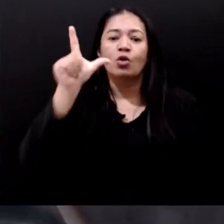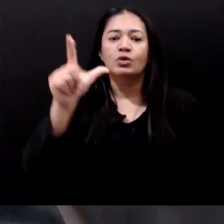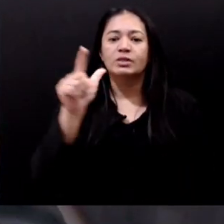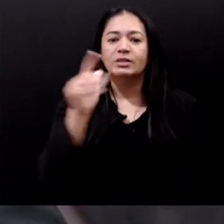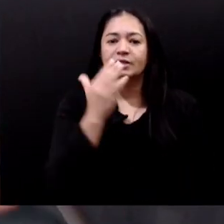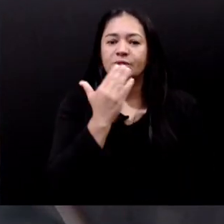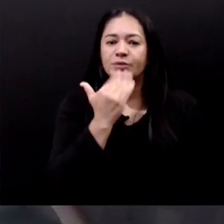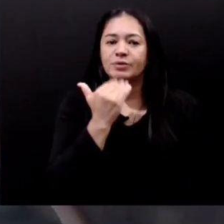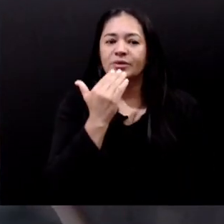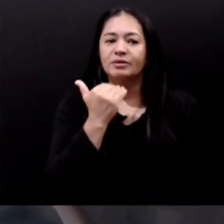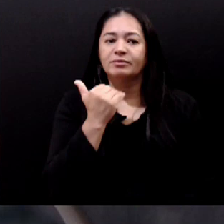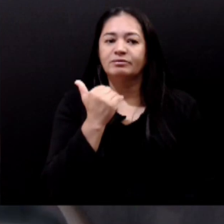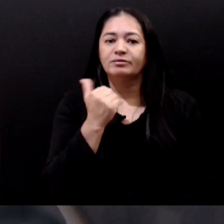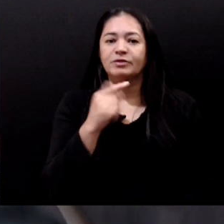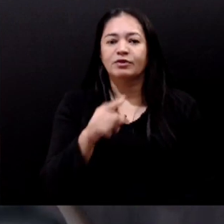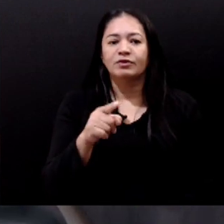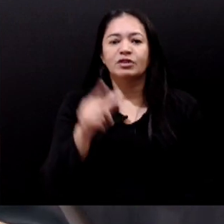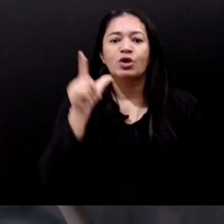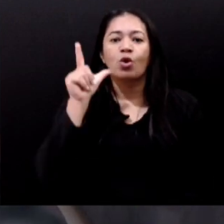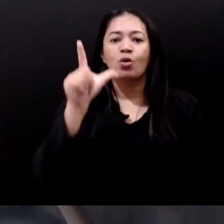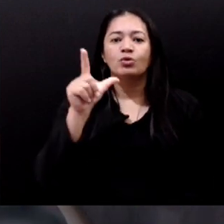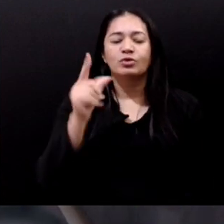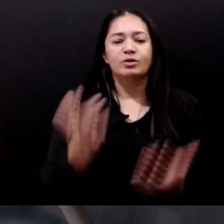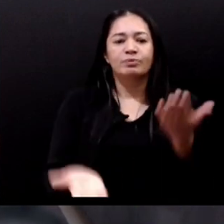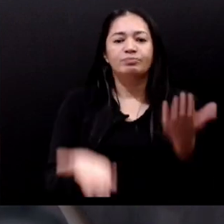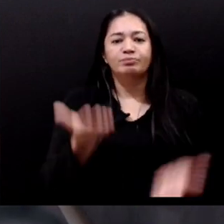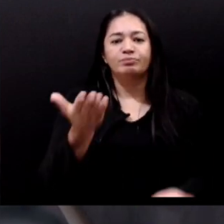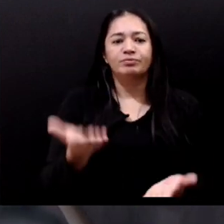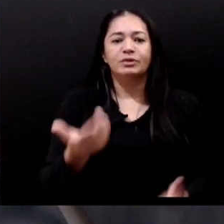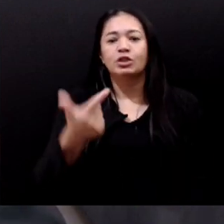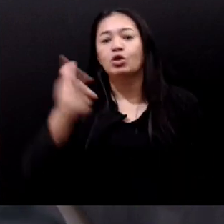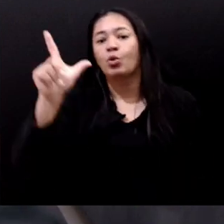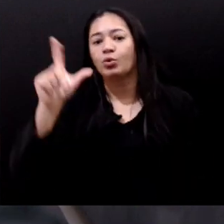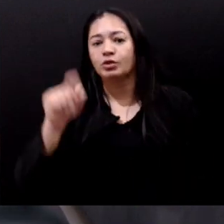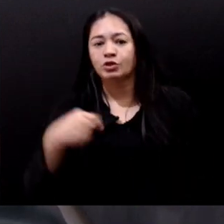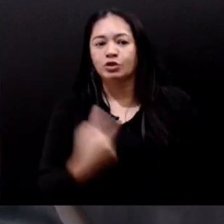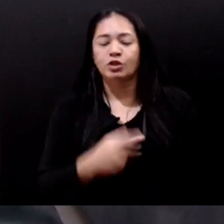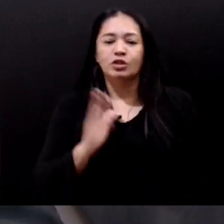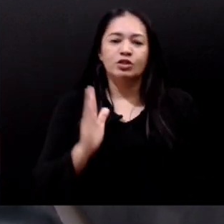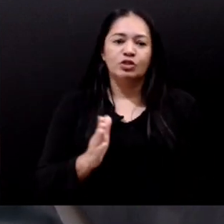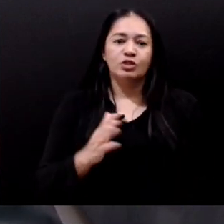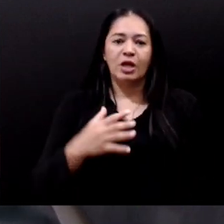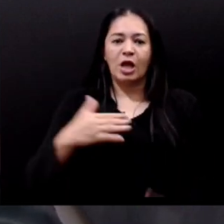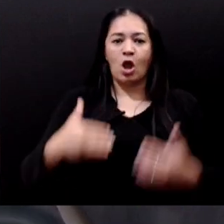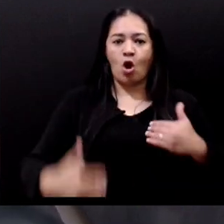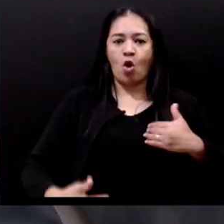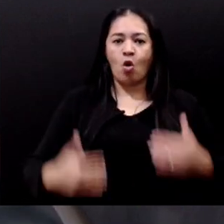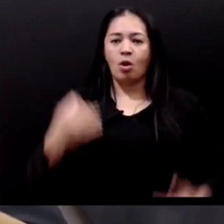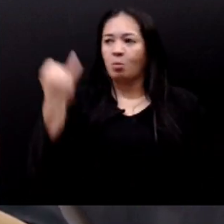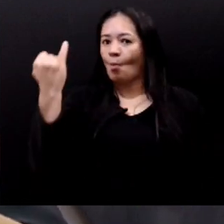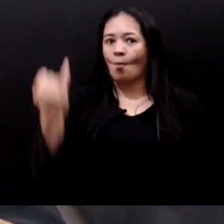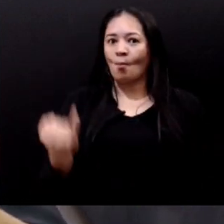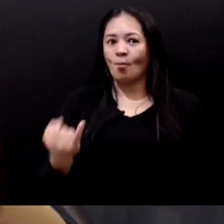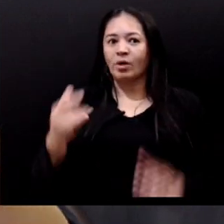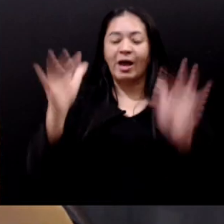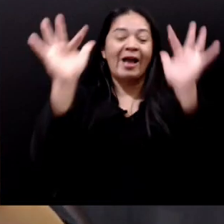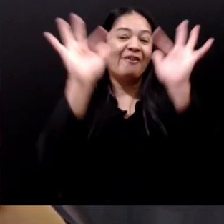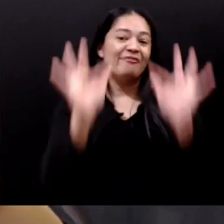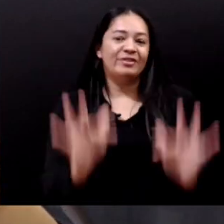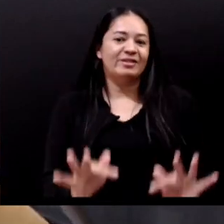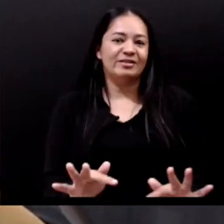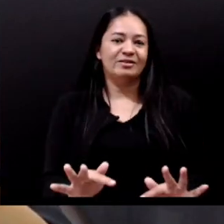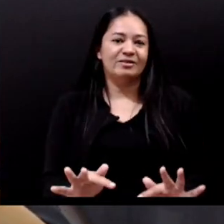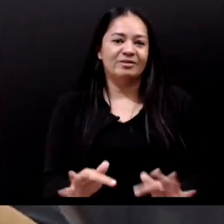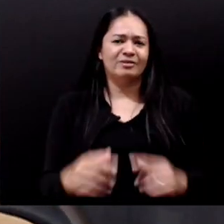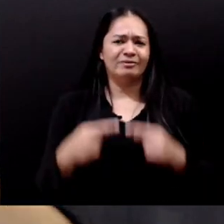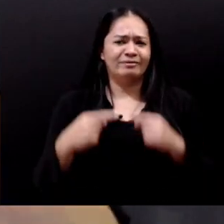você consegue ter esse equilíbrio. E outra coisa, a gente atrela muito um corpo magro à felicidade. Essa é uma ideia que foi vendida pra